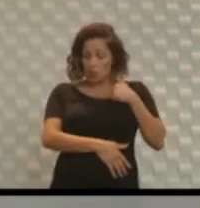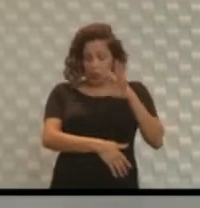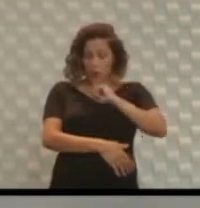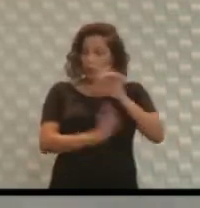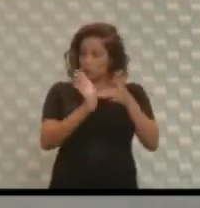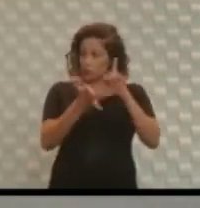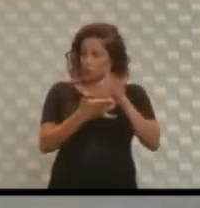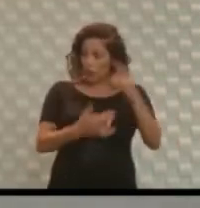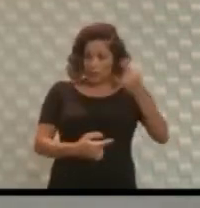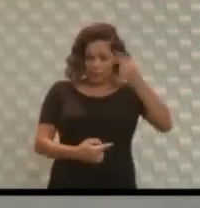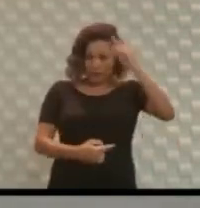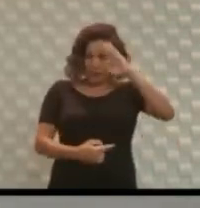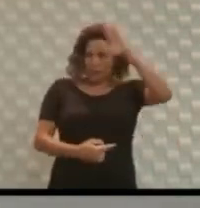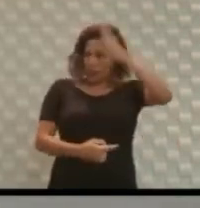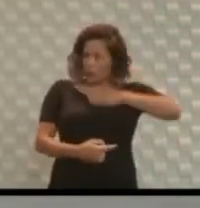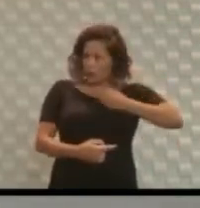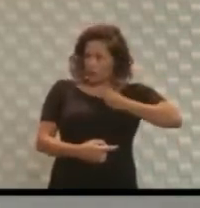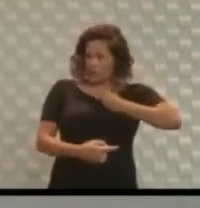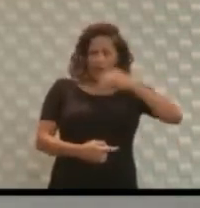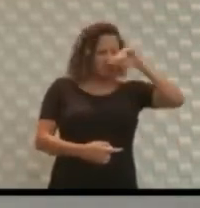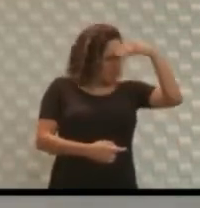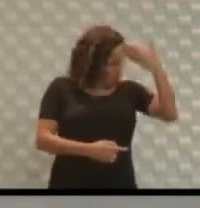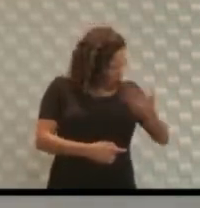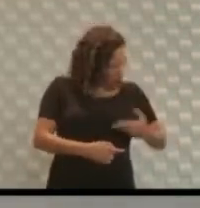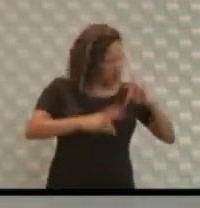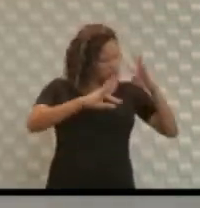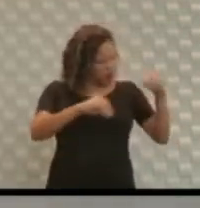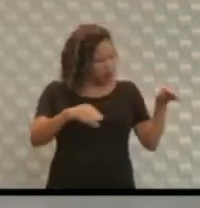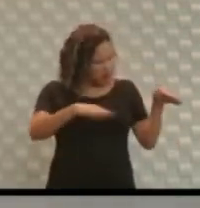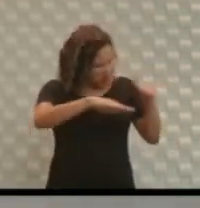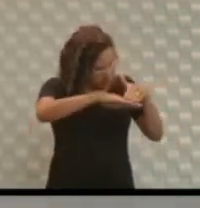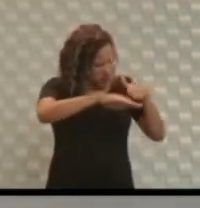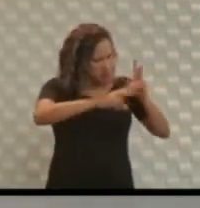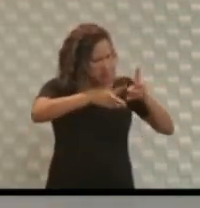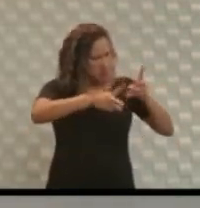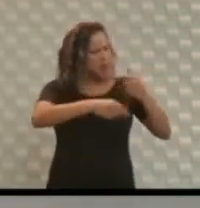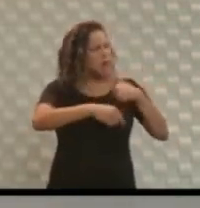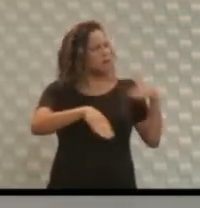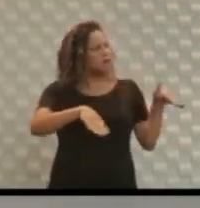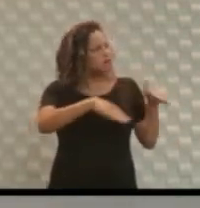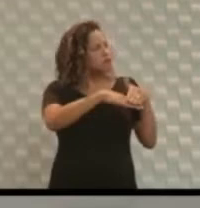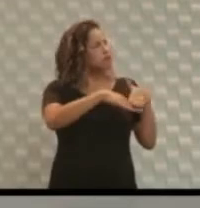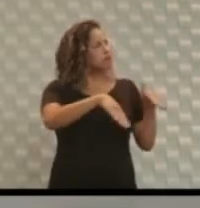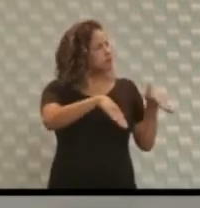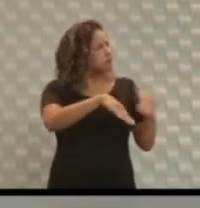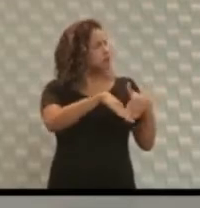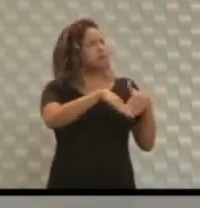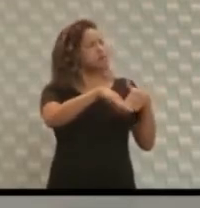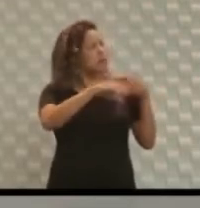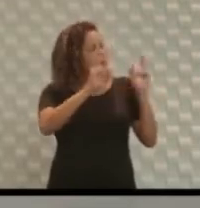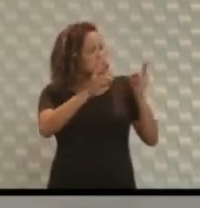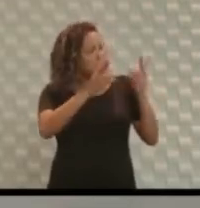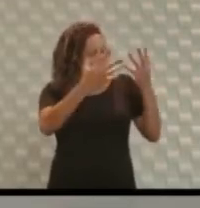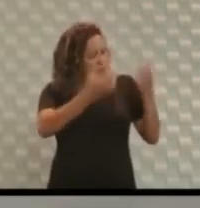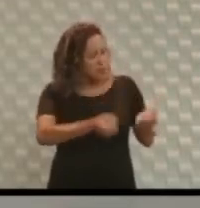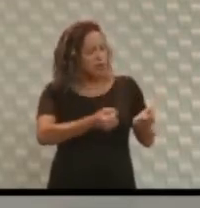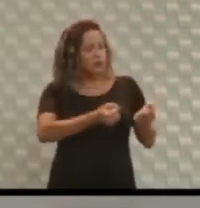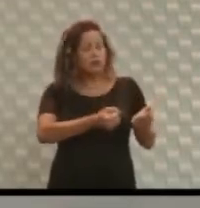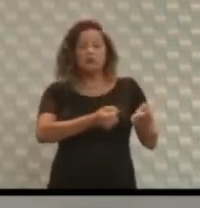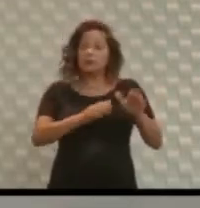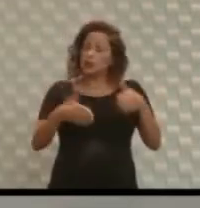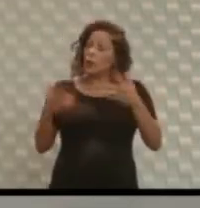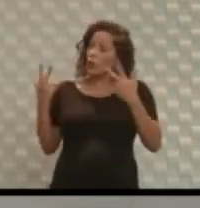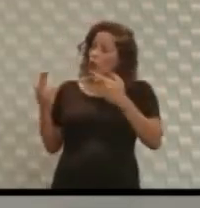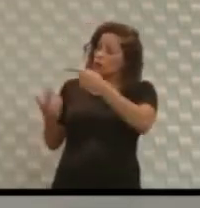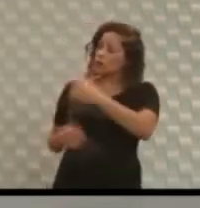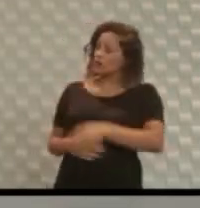que Ele merece toda a minha honra, e sempre eu devo abrir mão para Ele, então eu abro mão para você. Eu não olho